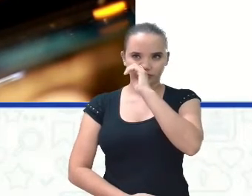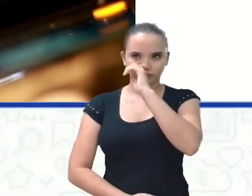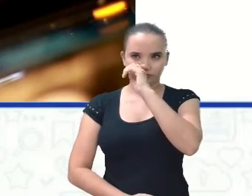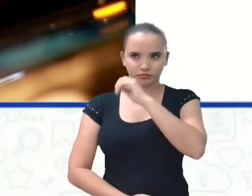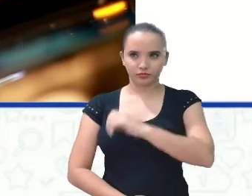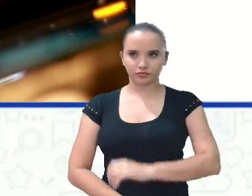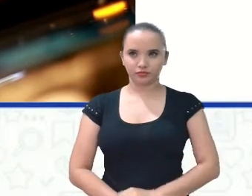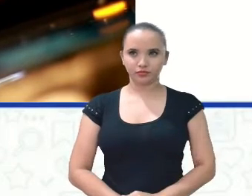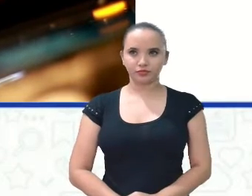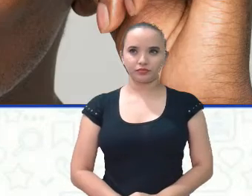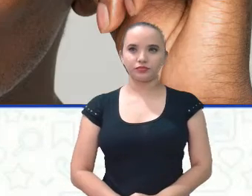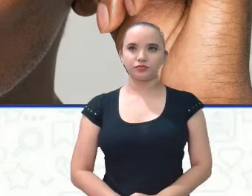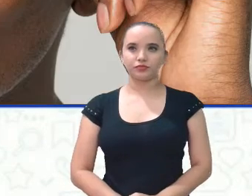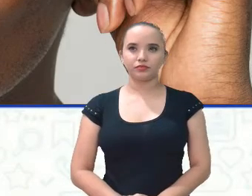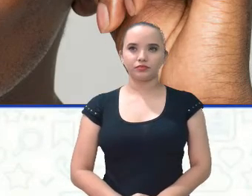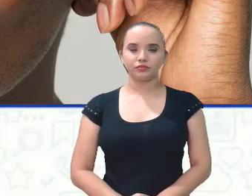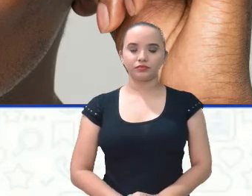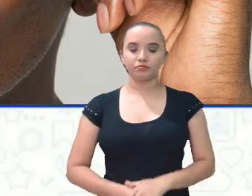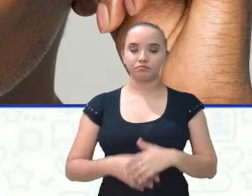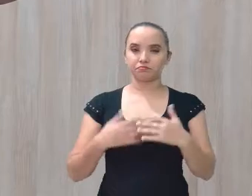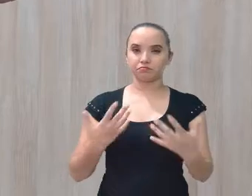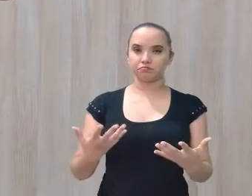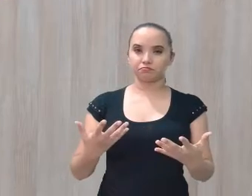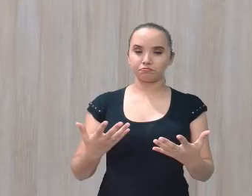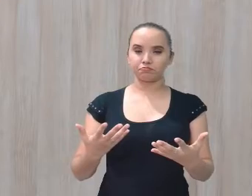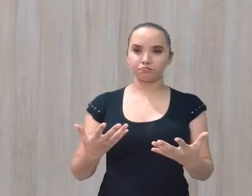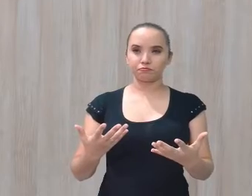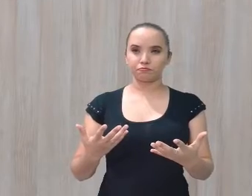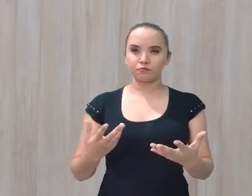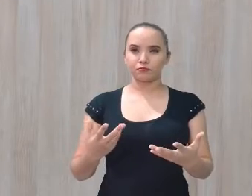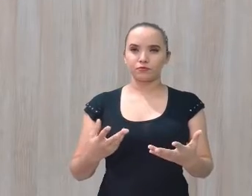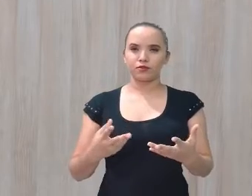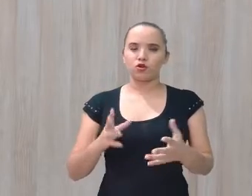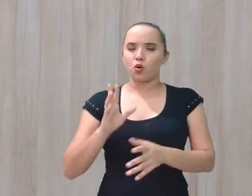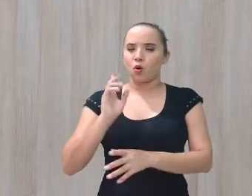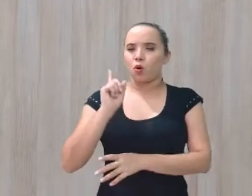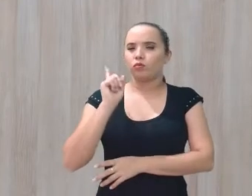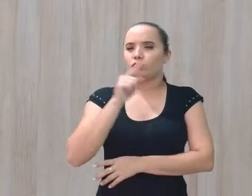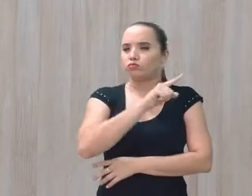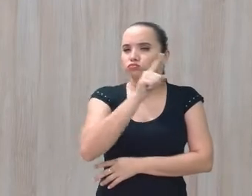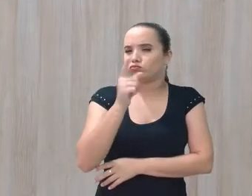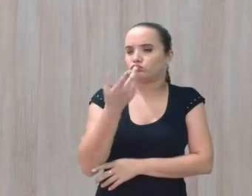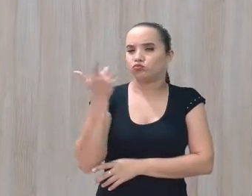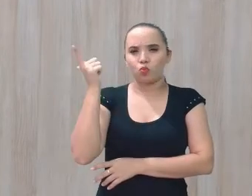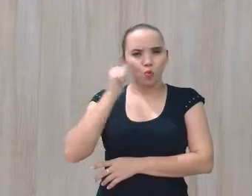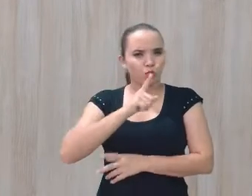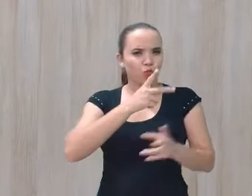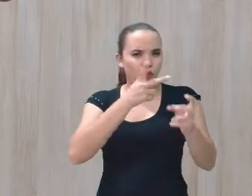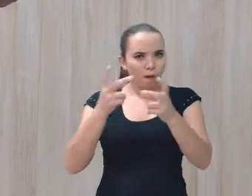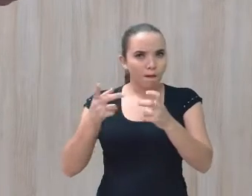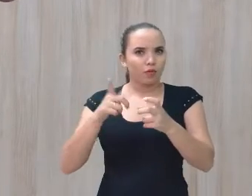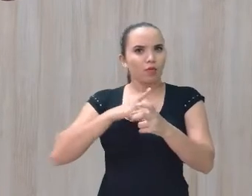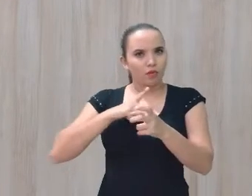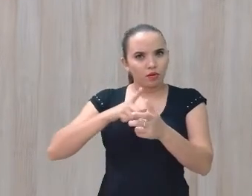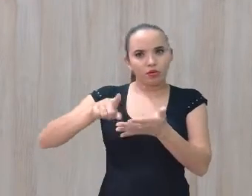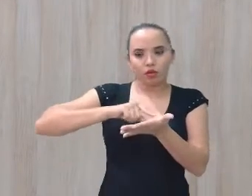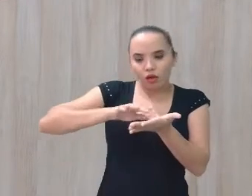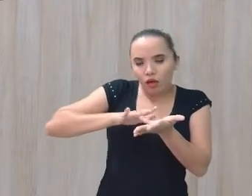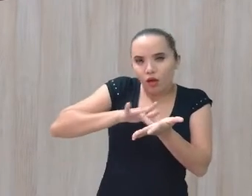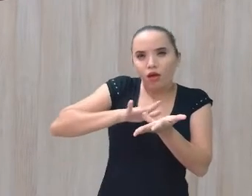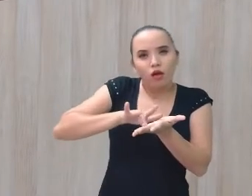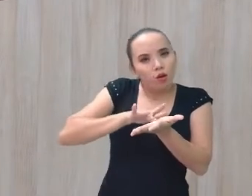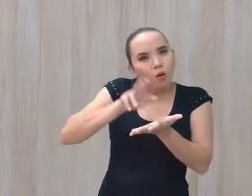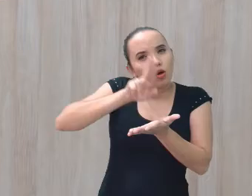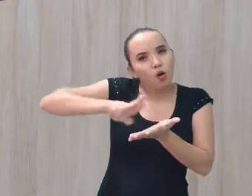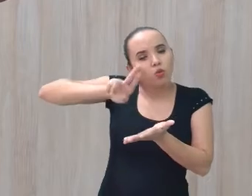Então, aí vocês perceberam, né, a sonoridade produzida a partir de